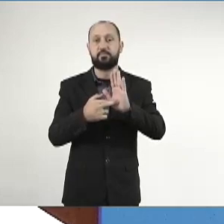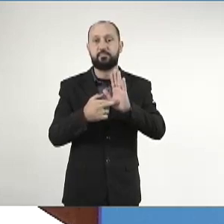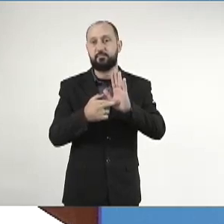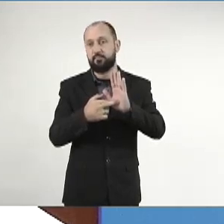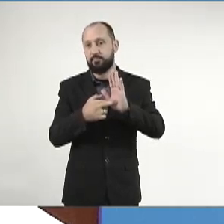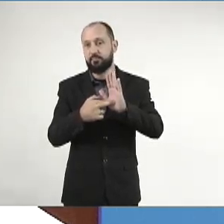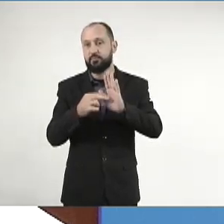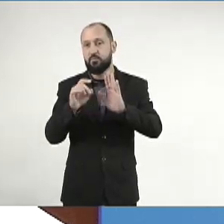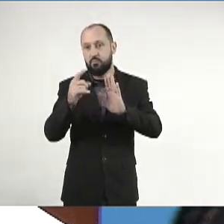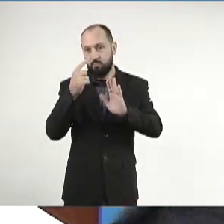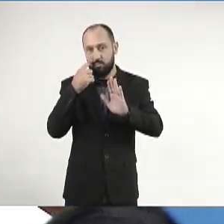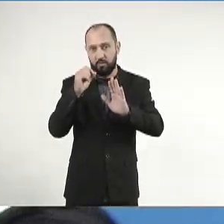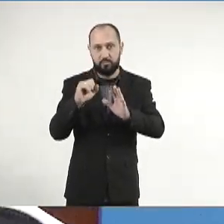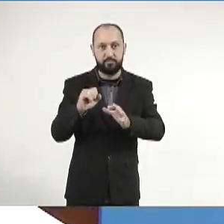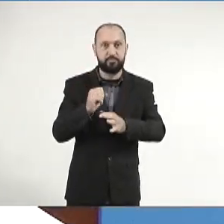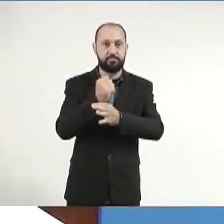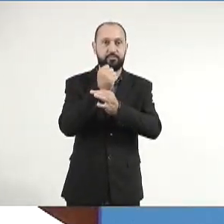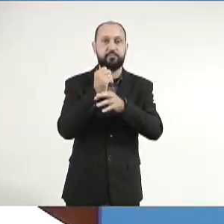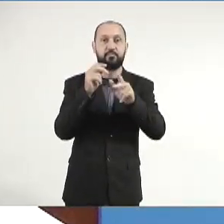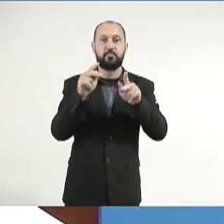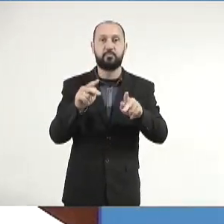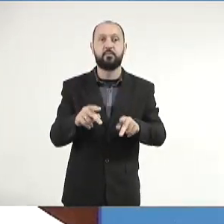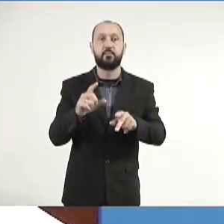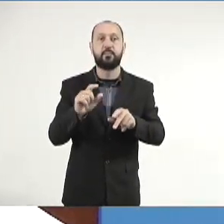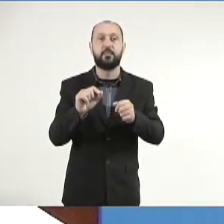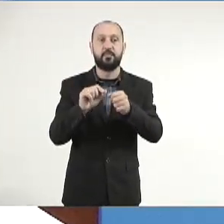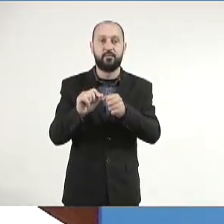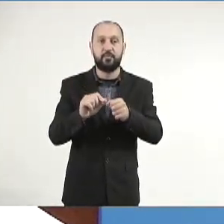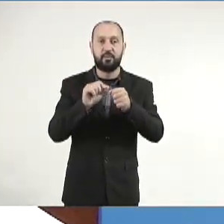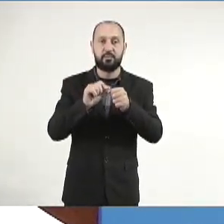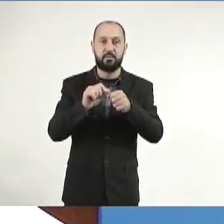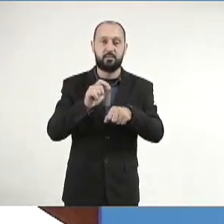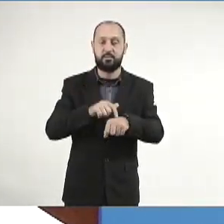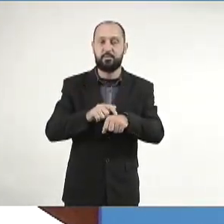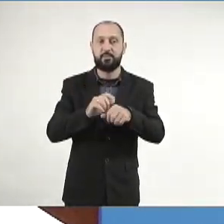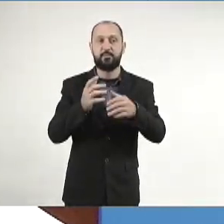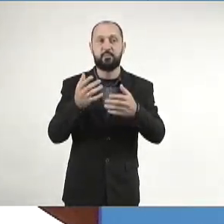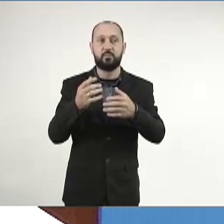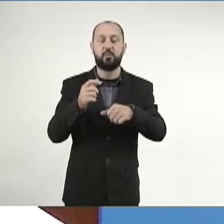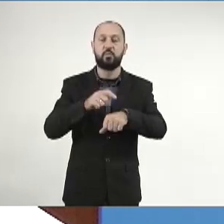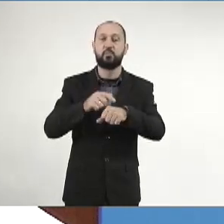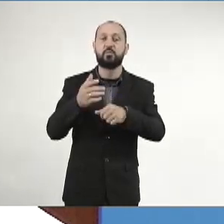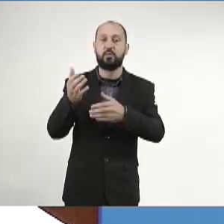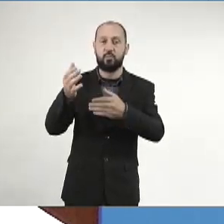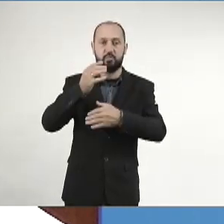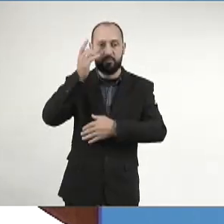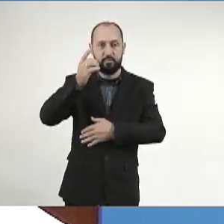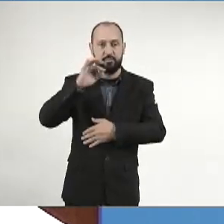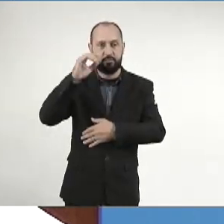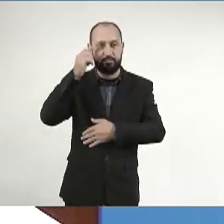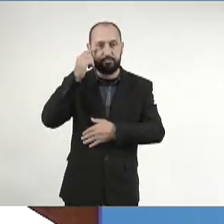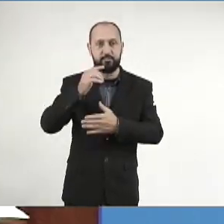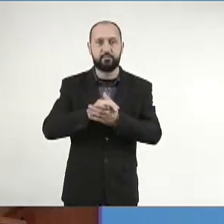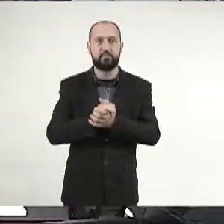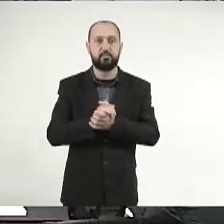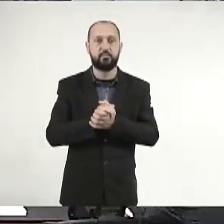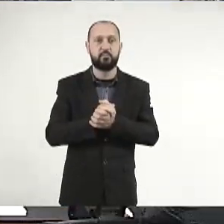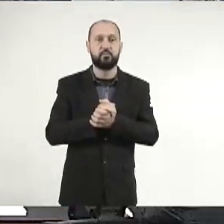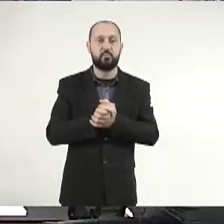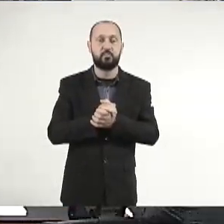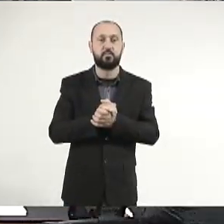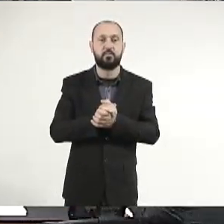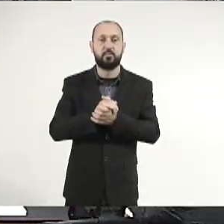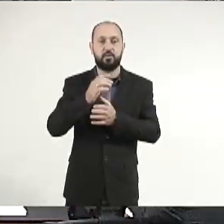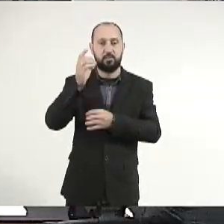a segurança pública do Mato Grosso do Sul para botar ordem nessa situação. Concedo a parte do deputado Roberto Rachioca. Deputado